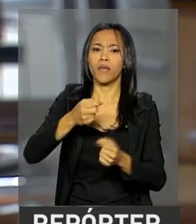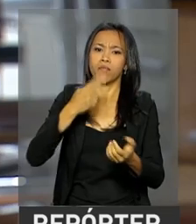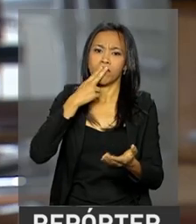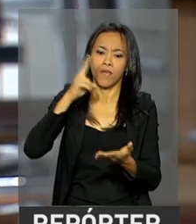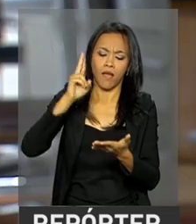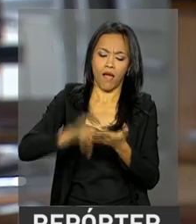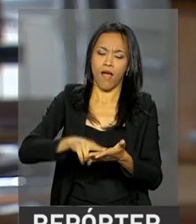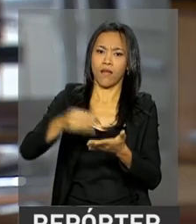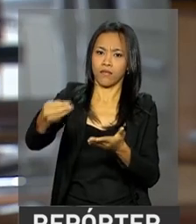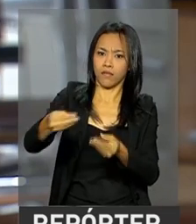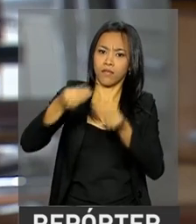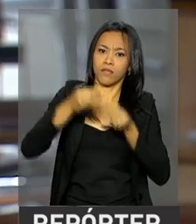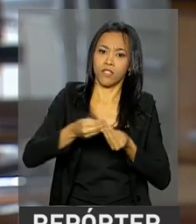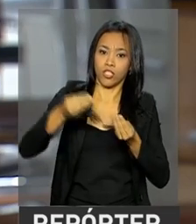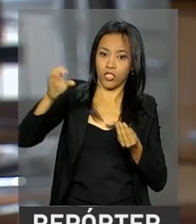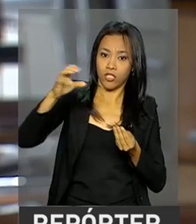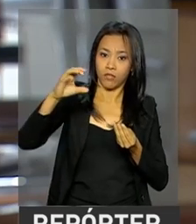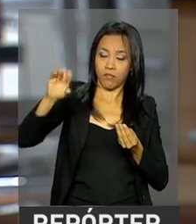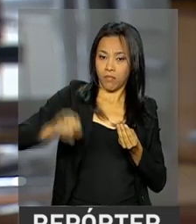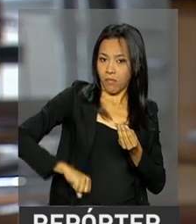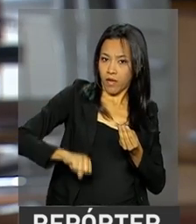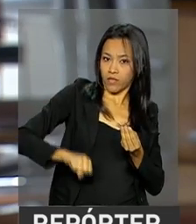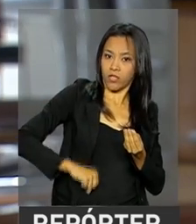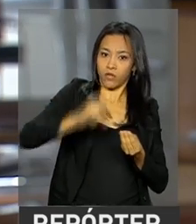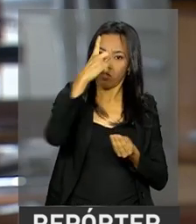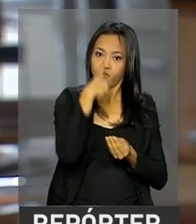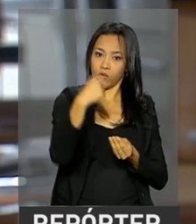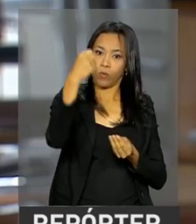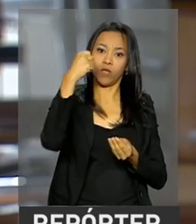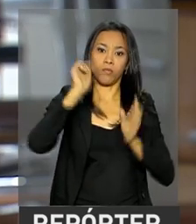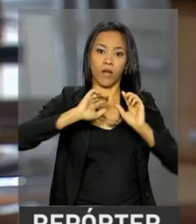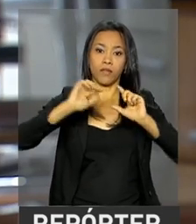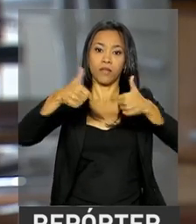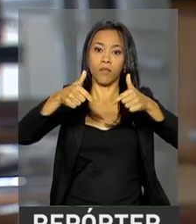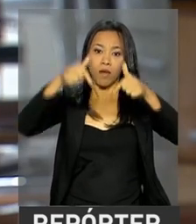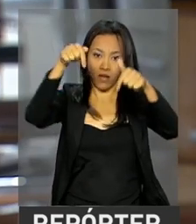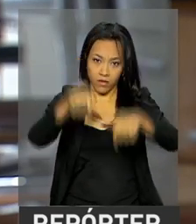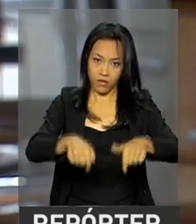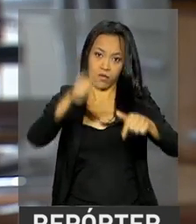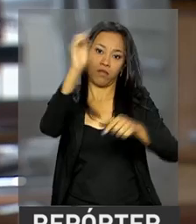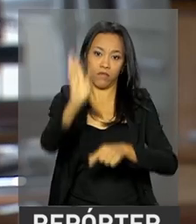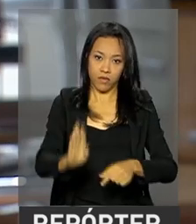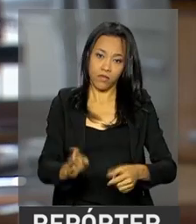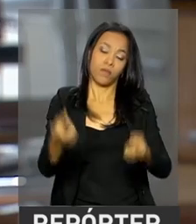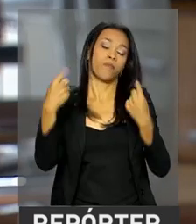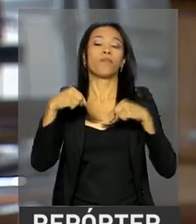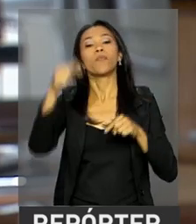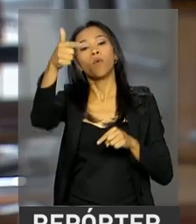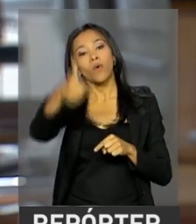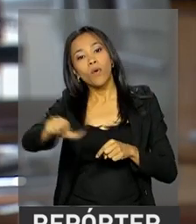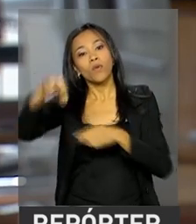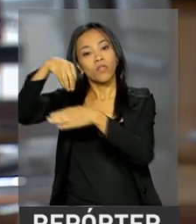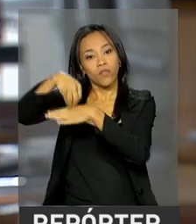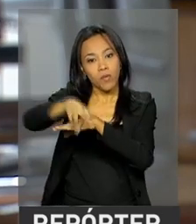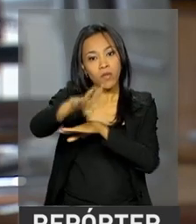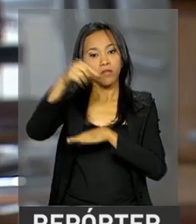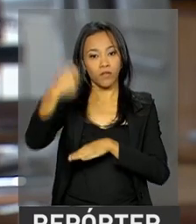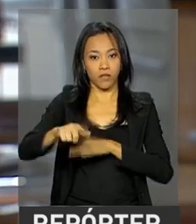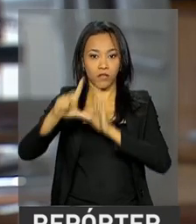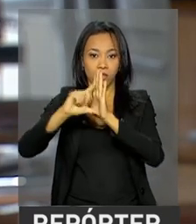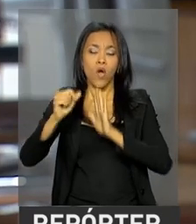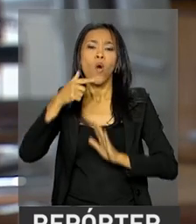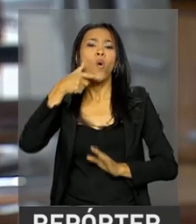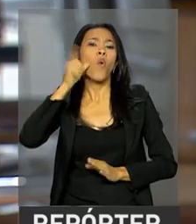estrangeiros recém-nomeados para atuar aqui no Brasil. Bom, e para completar as informações aqui do Palácio do Planalto, na noite